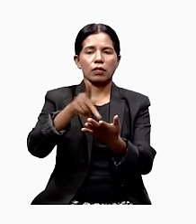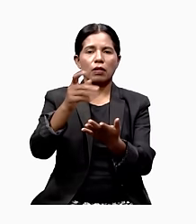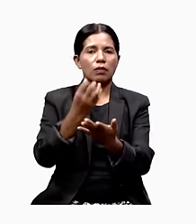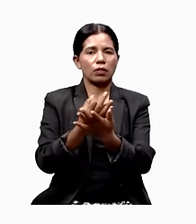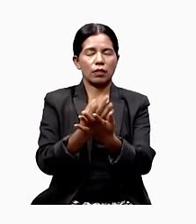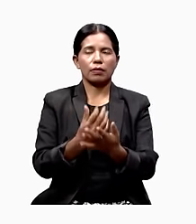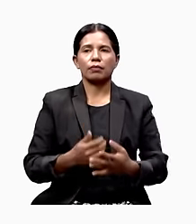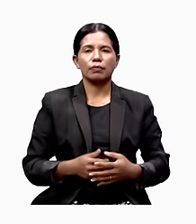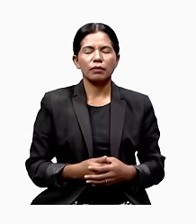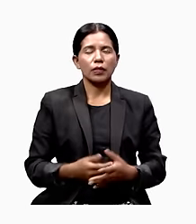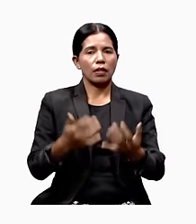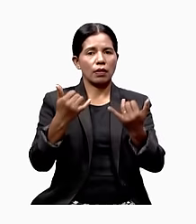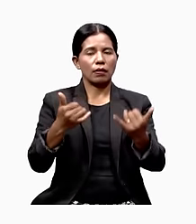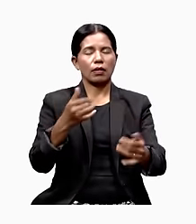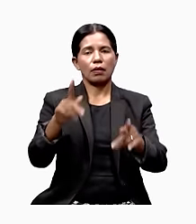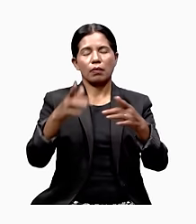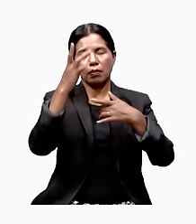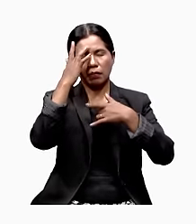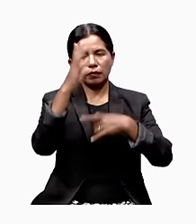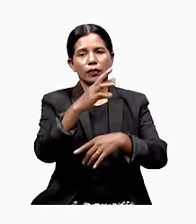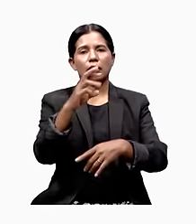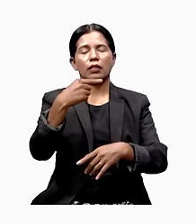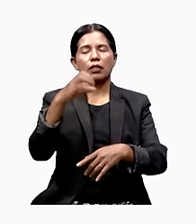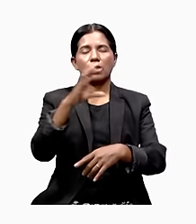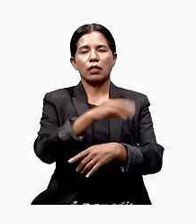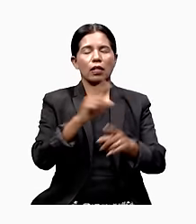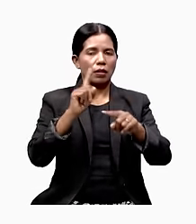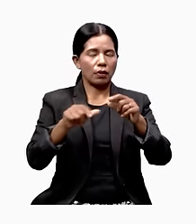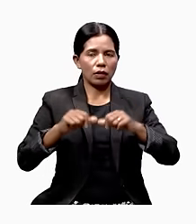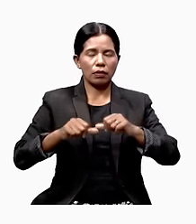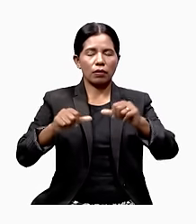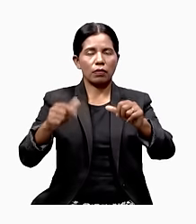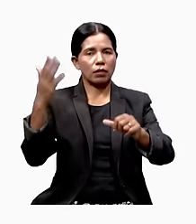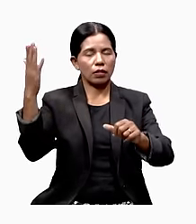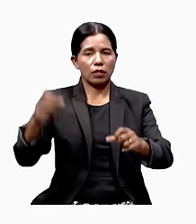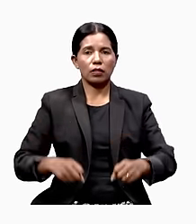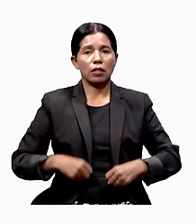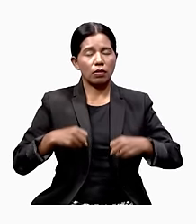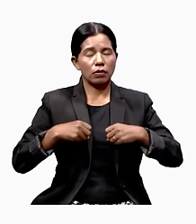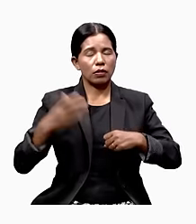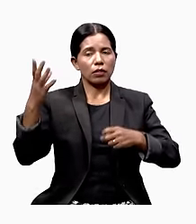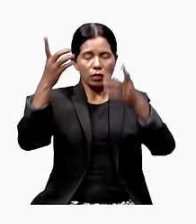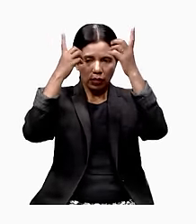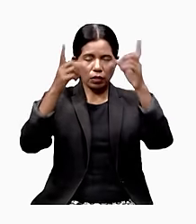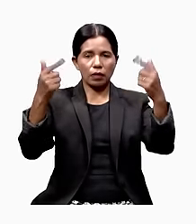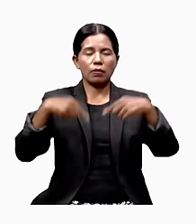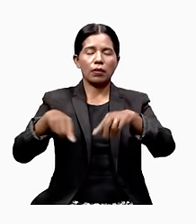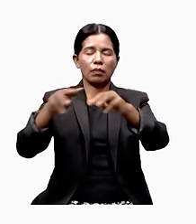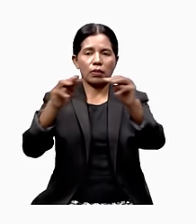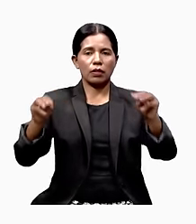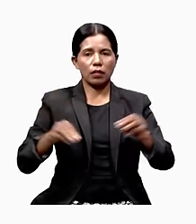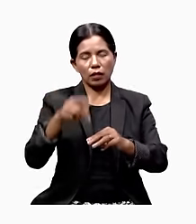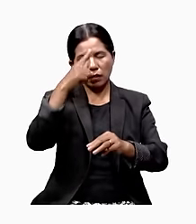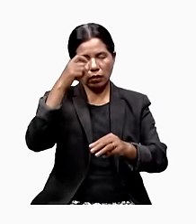será. Daudão nem paciente Regina Soares labele continua halo tratamento saúde, no decide fila ba município,